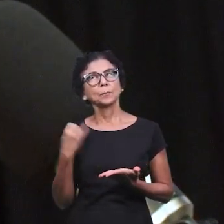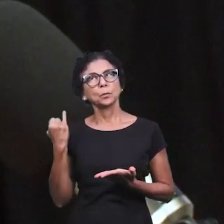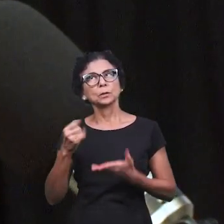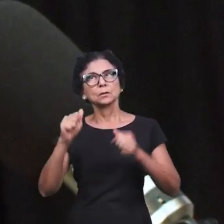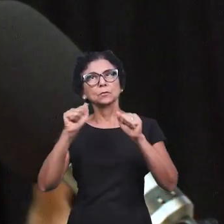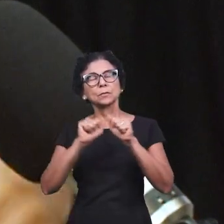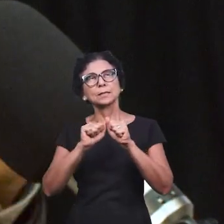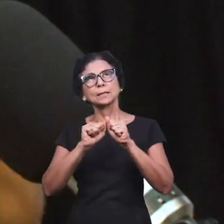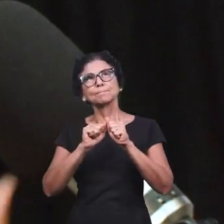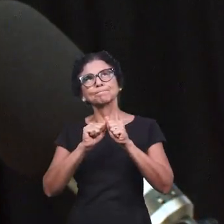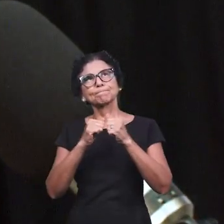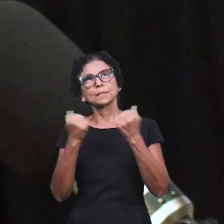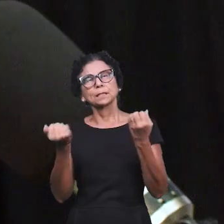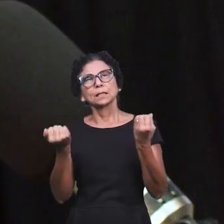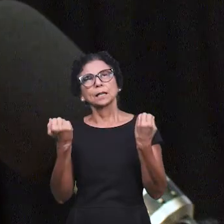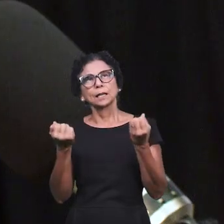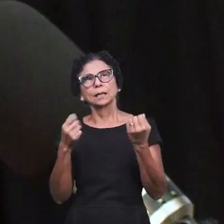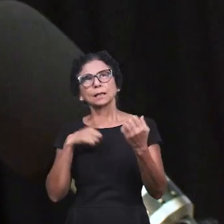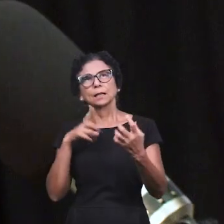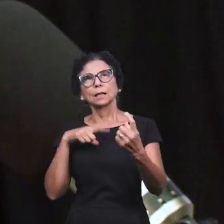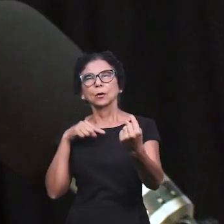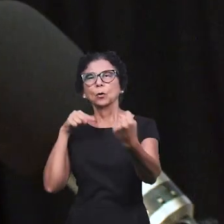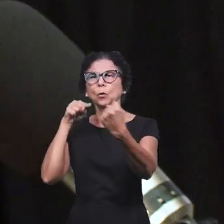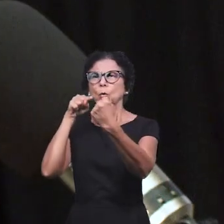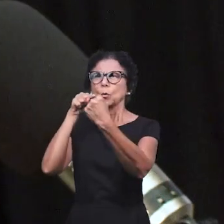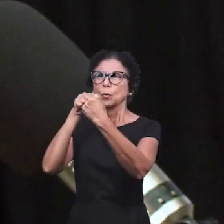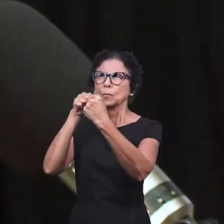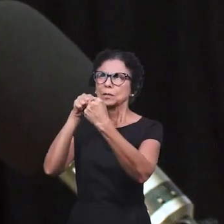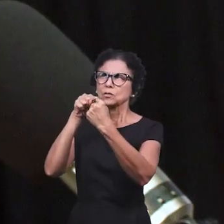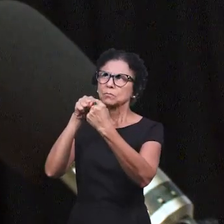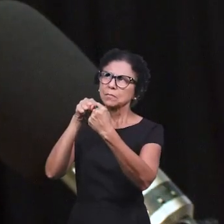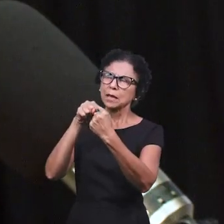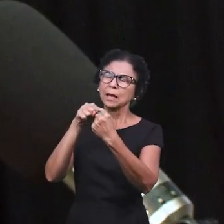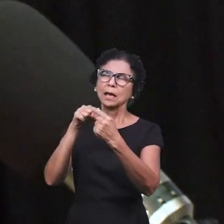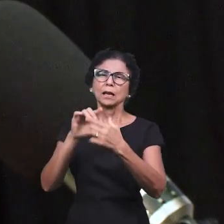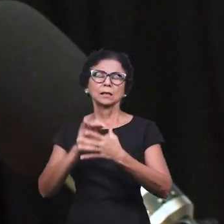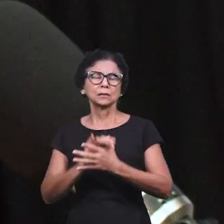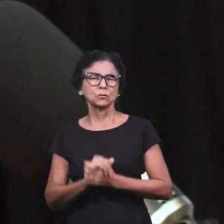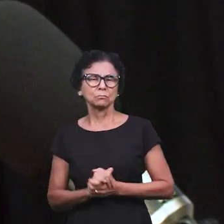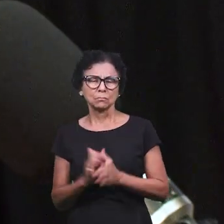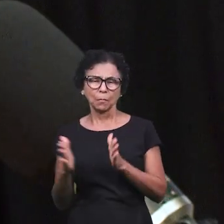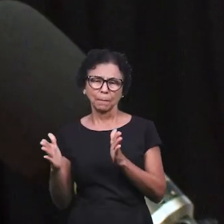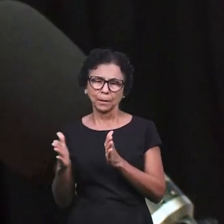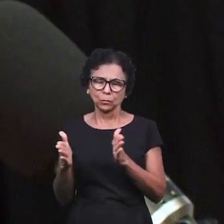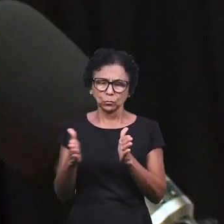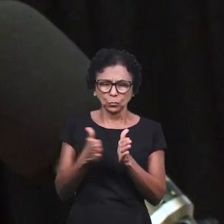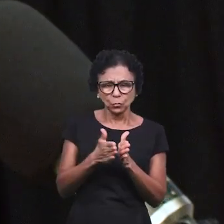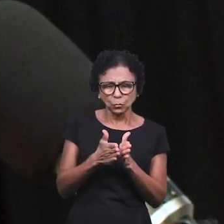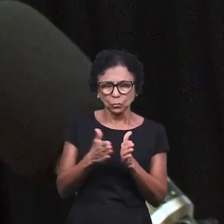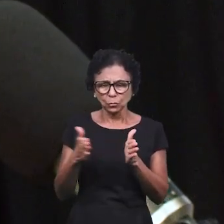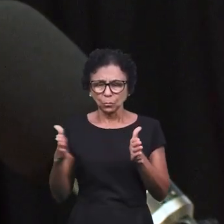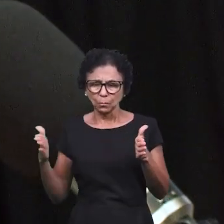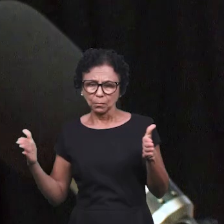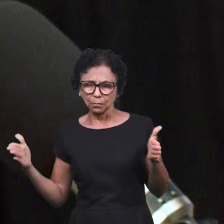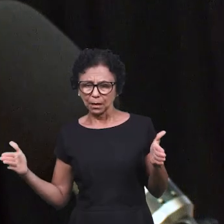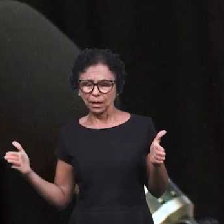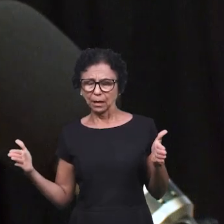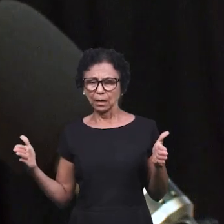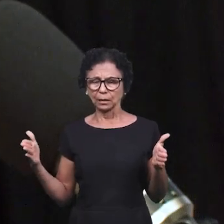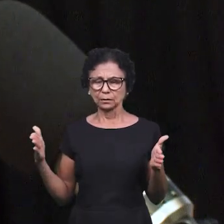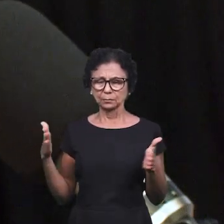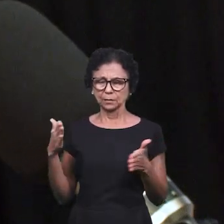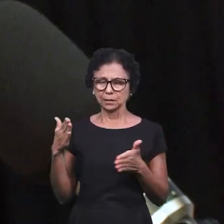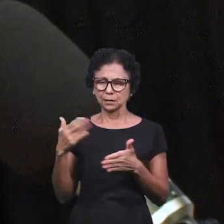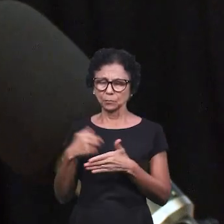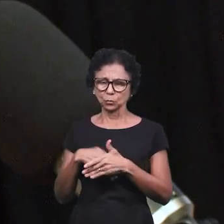programas anteriores, você ter uma clareza, né? Você saber, ó, o meu objetivo é de médio para longo prazo, né? É